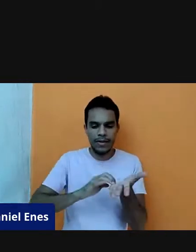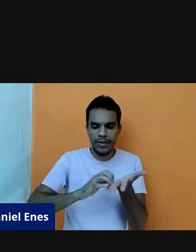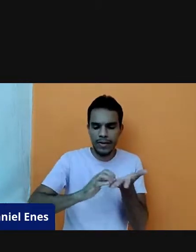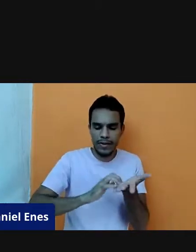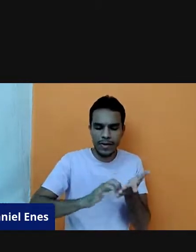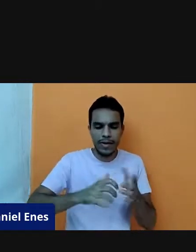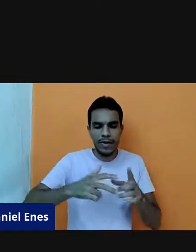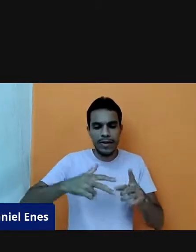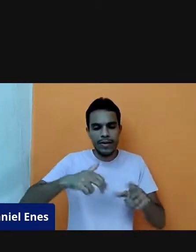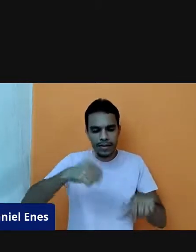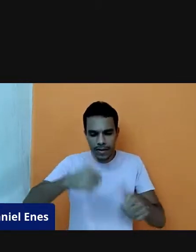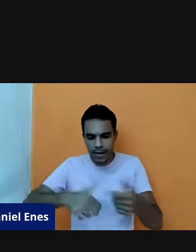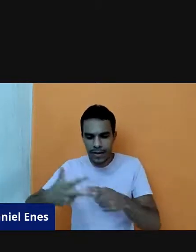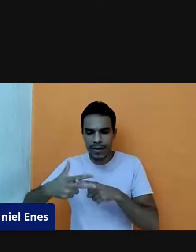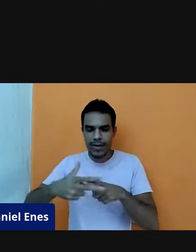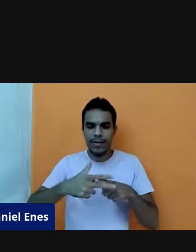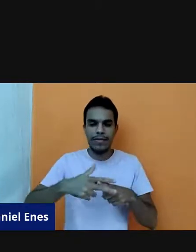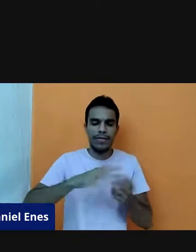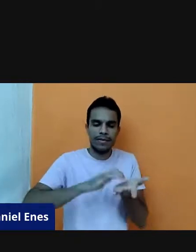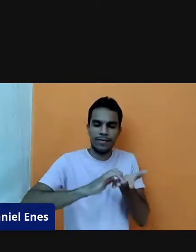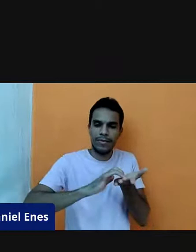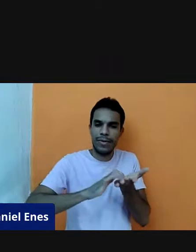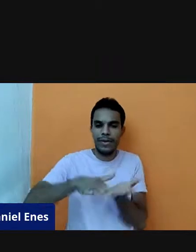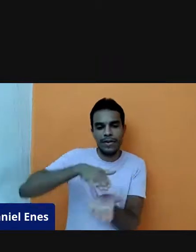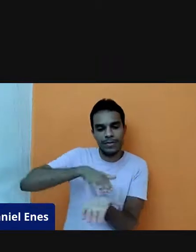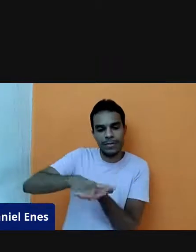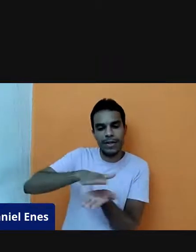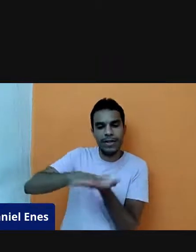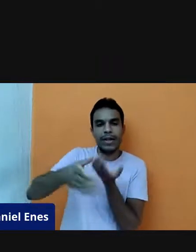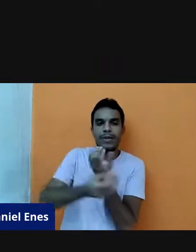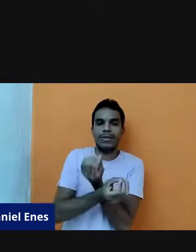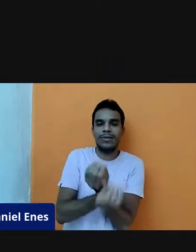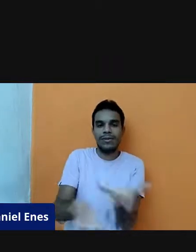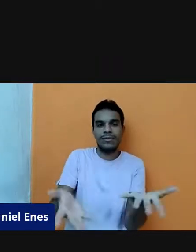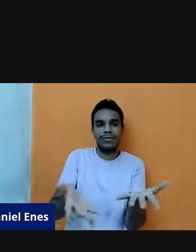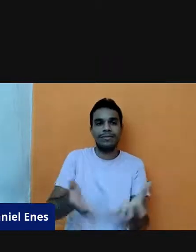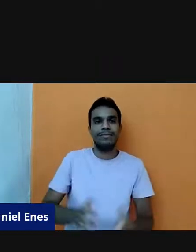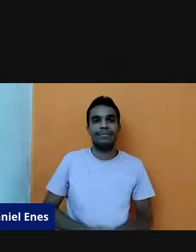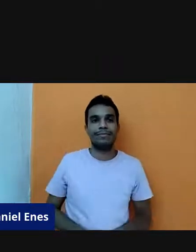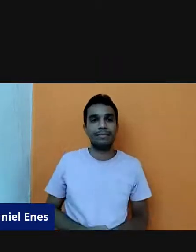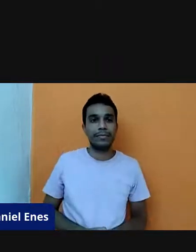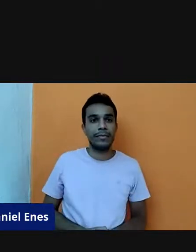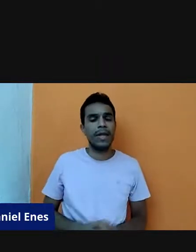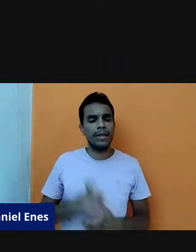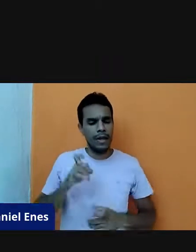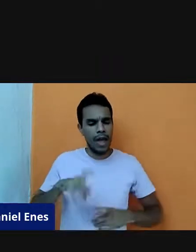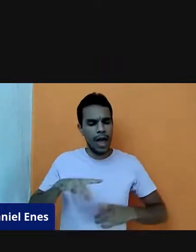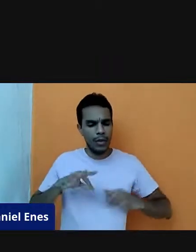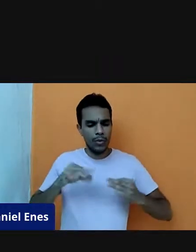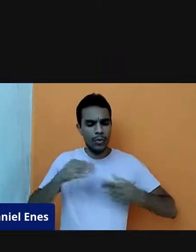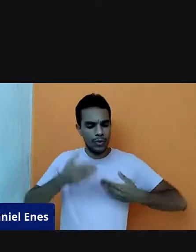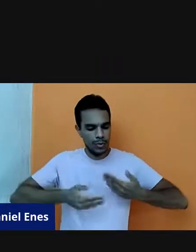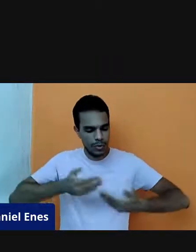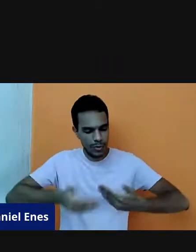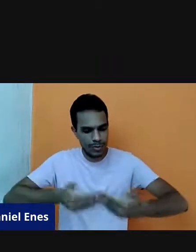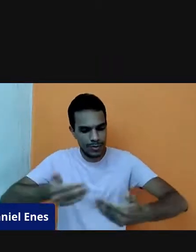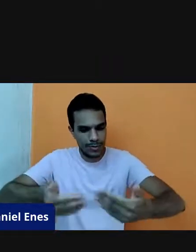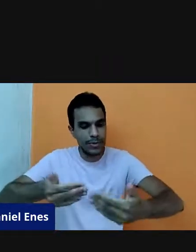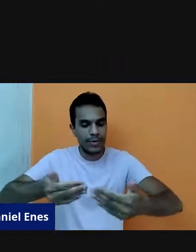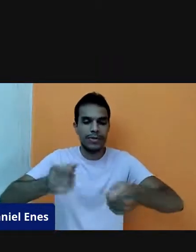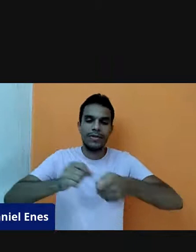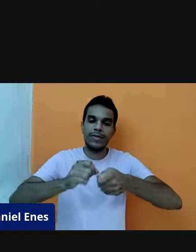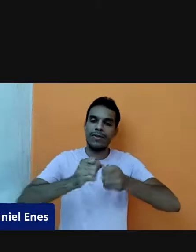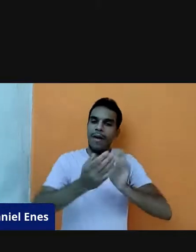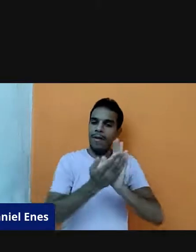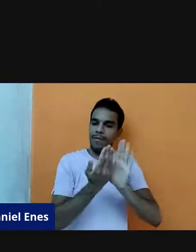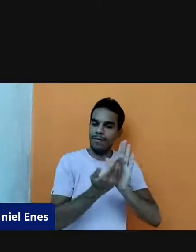Braille, impressão e distribuição. Esse é todo o processo que a gente faz com as revistas.